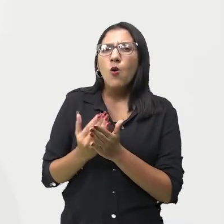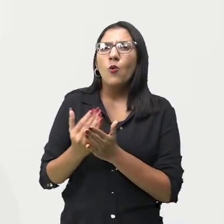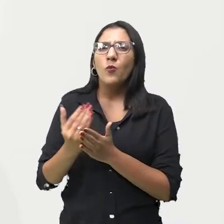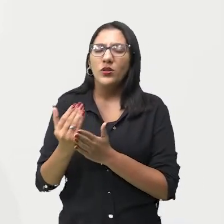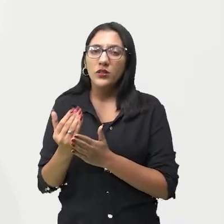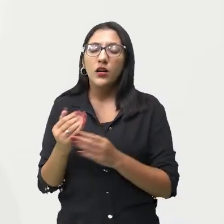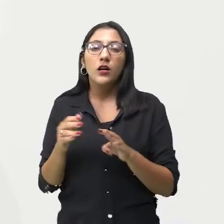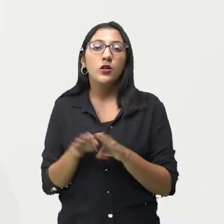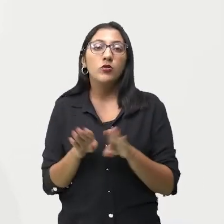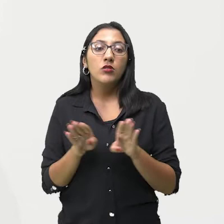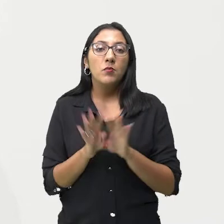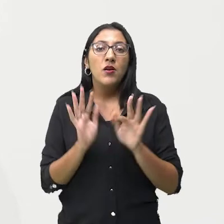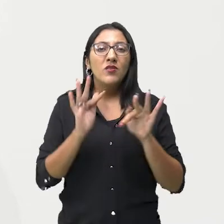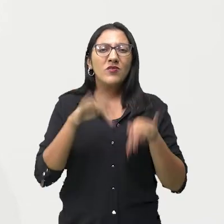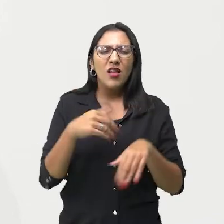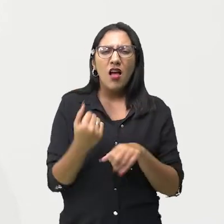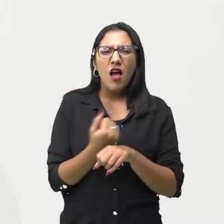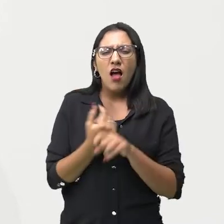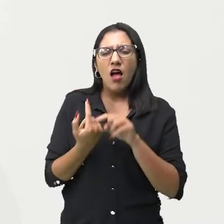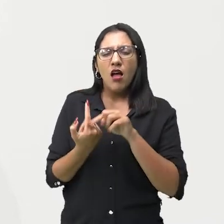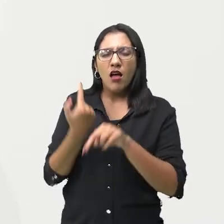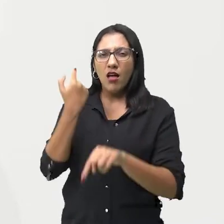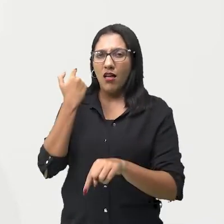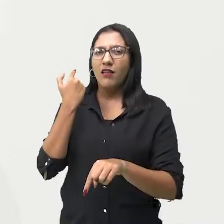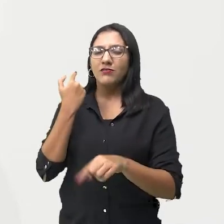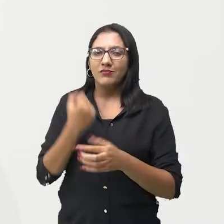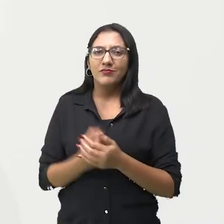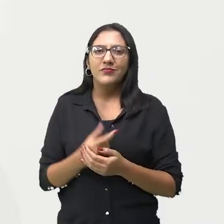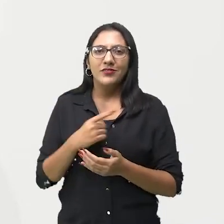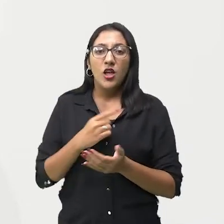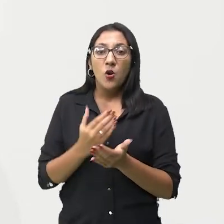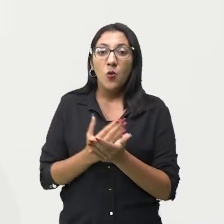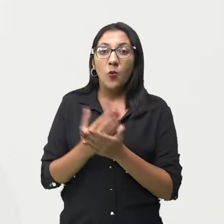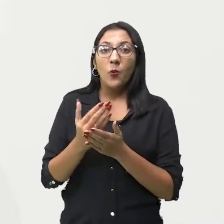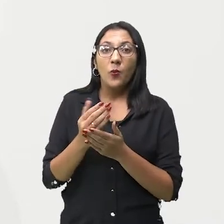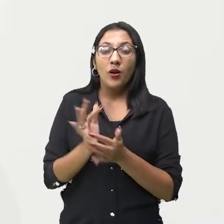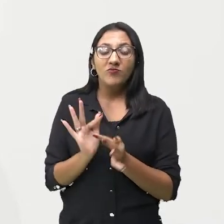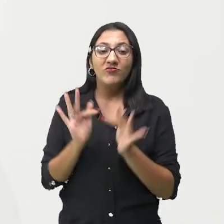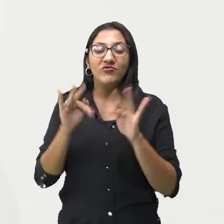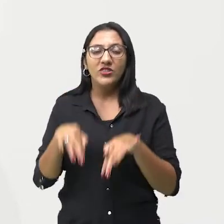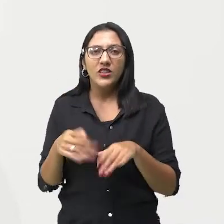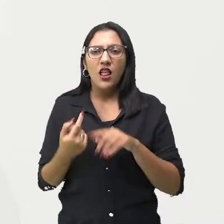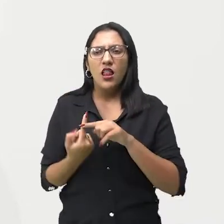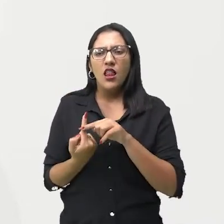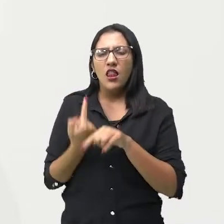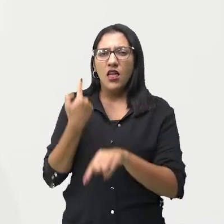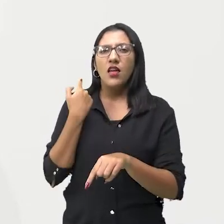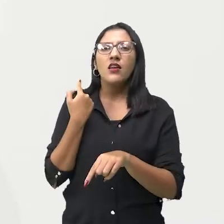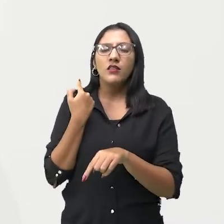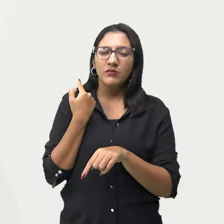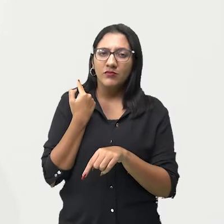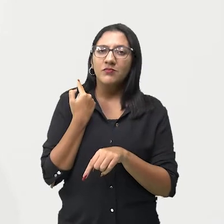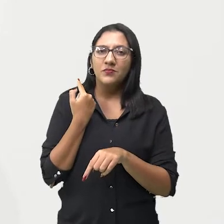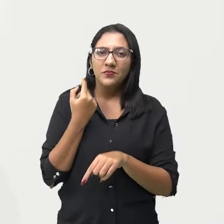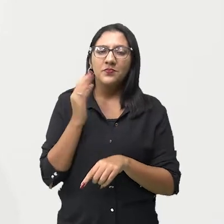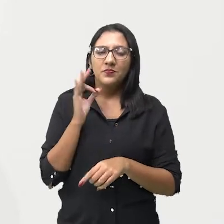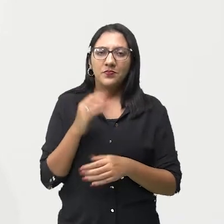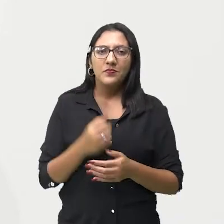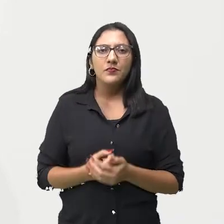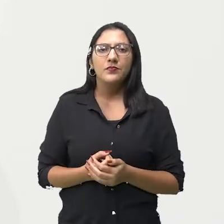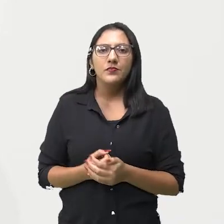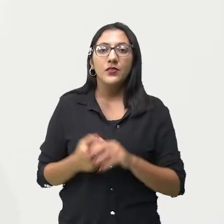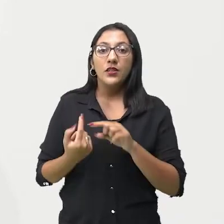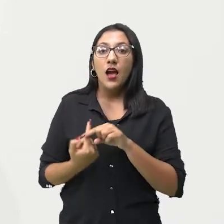e terminaram lá atrás. Elas foram iniciadas e acabadas lá no tempo do passado,